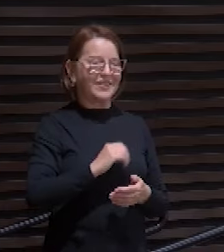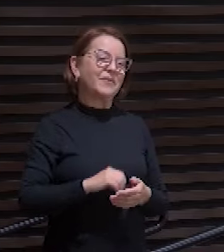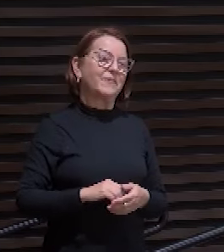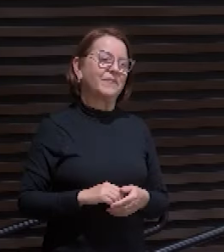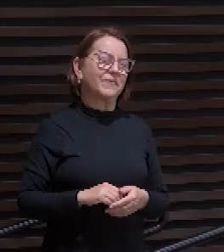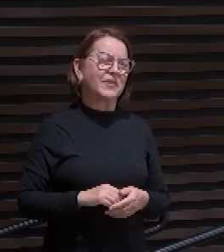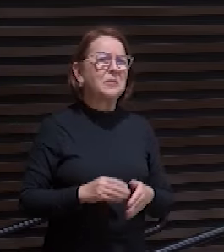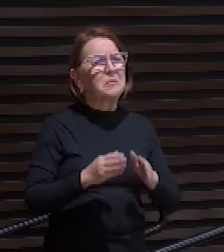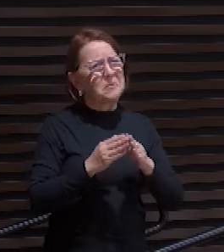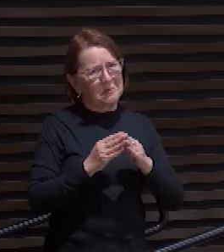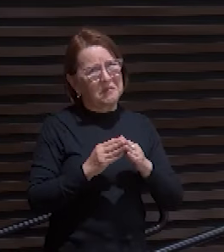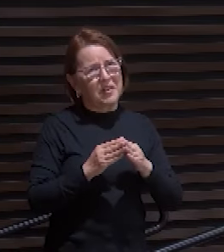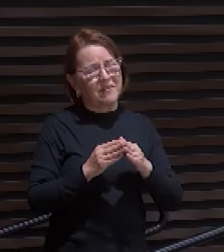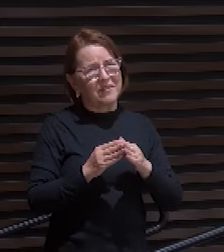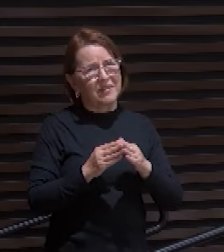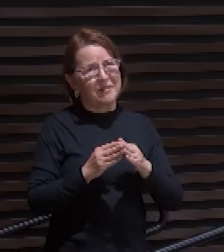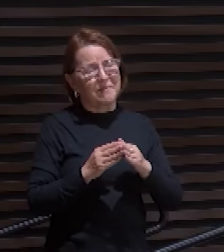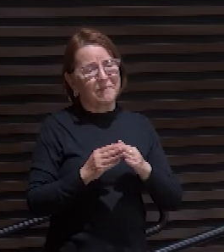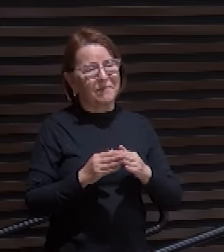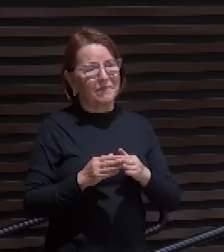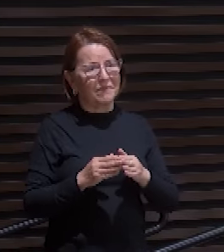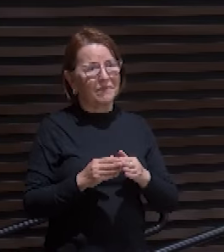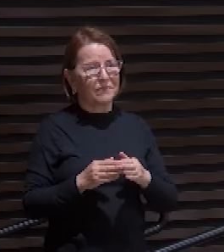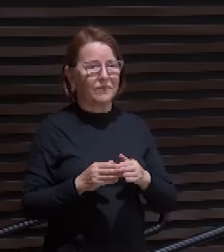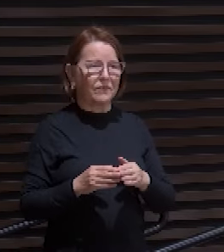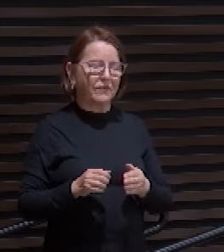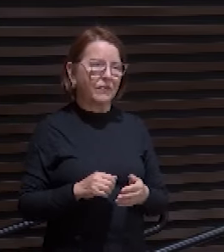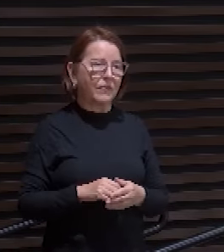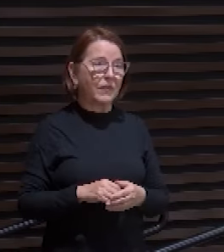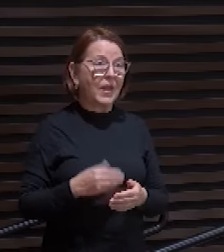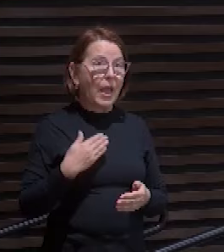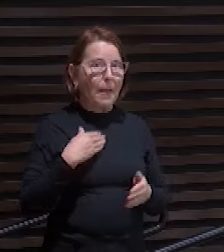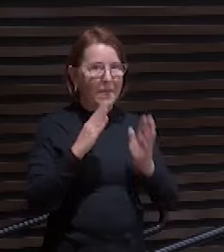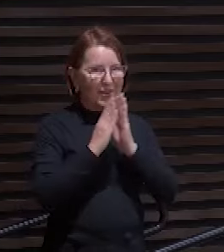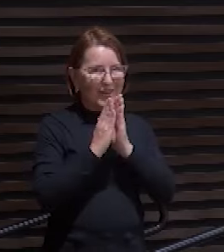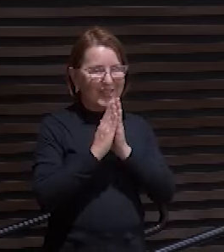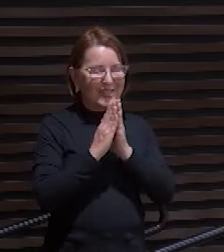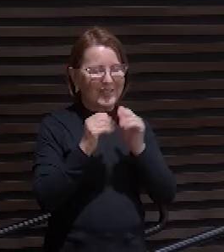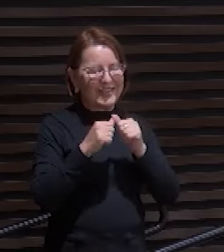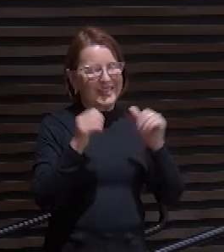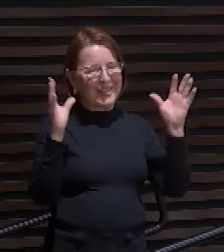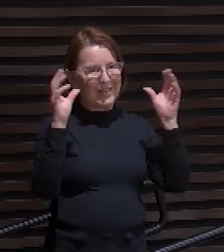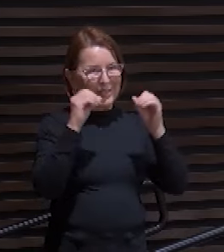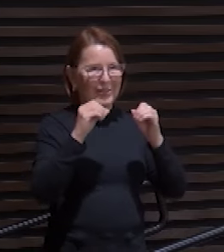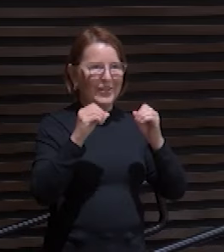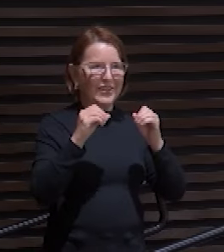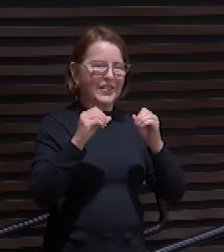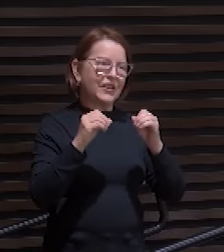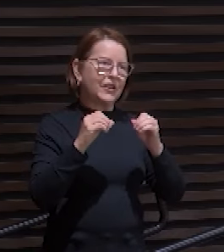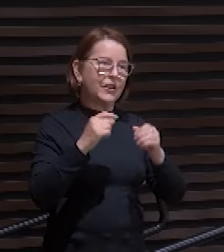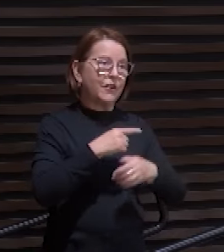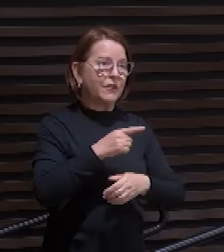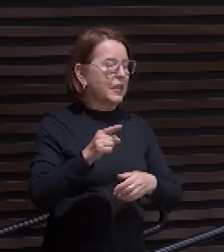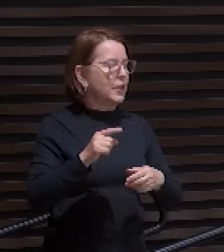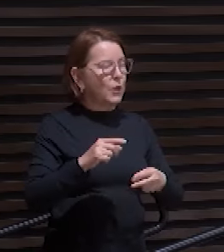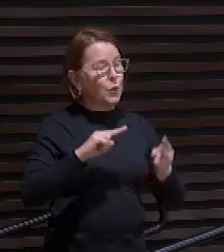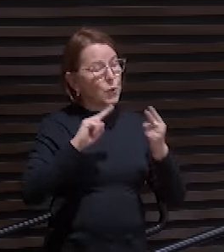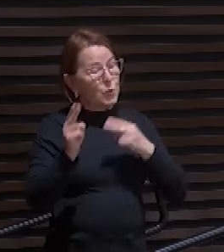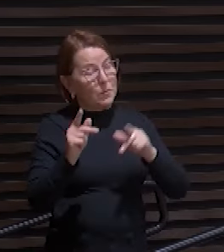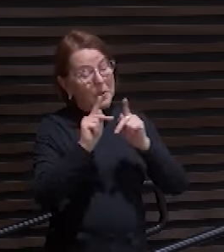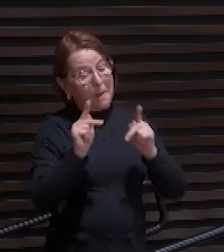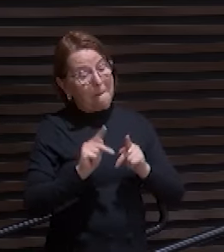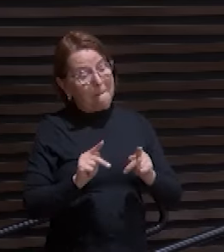vê se eu realmente estou na fé. A minha oração nessa noite, meu querido, é que você não durma em paz